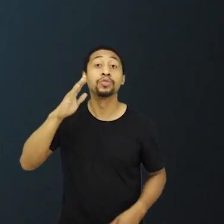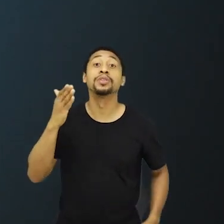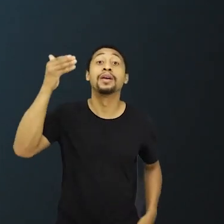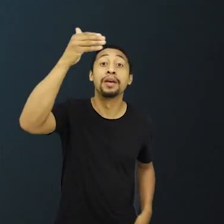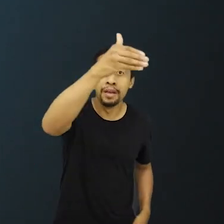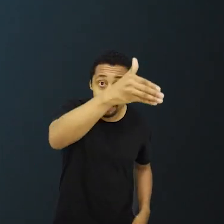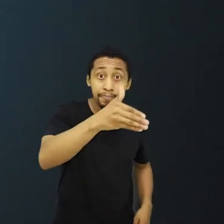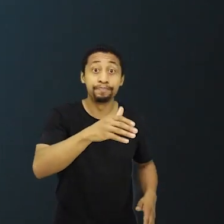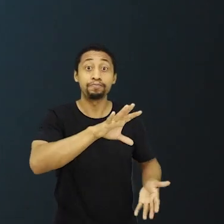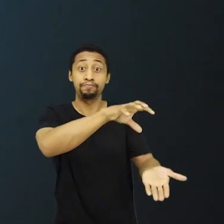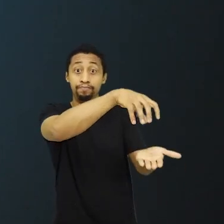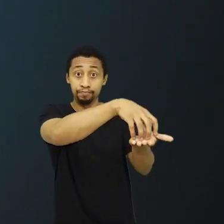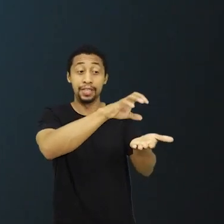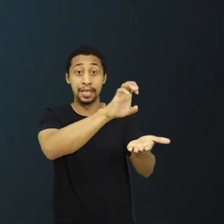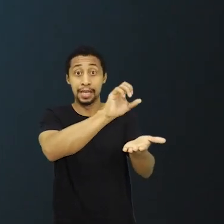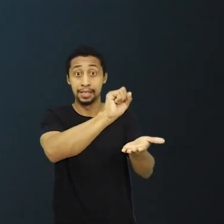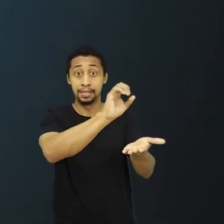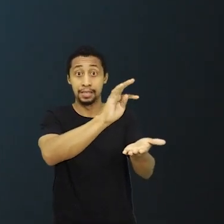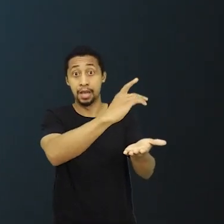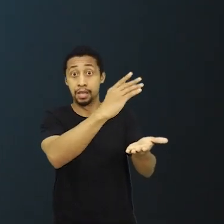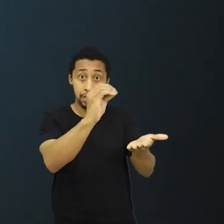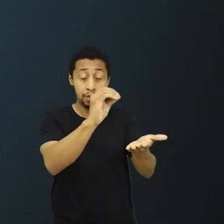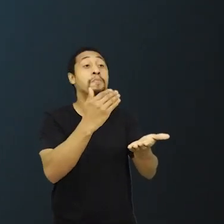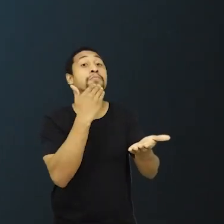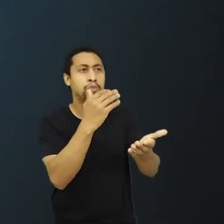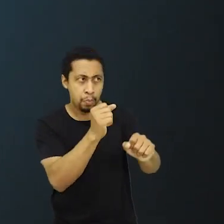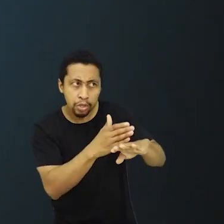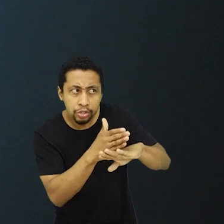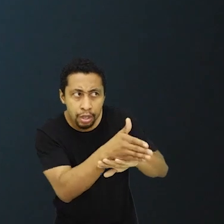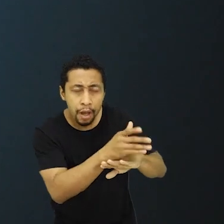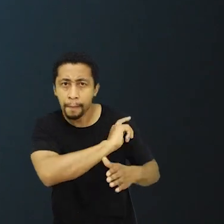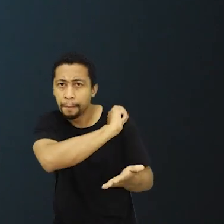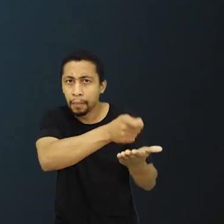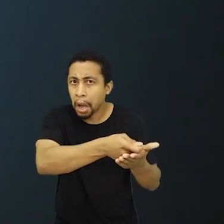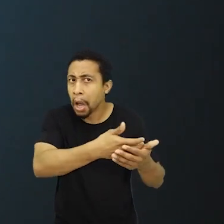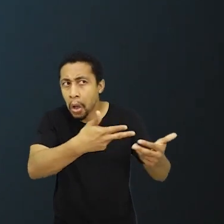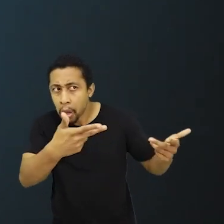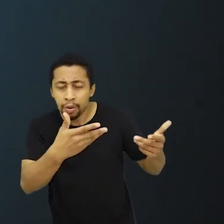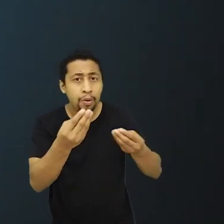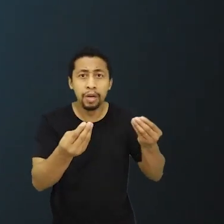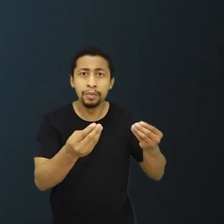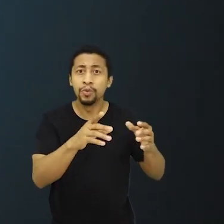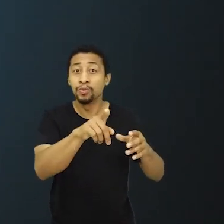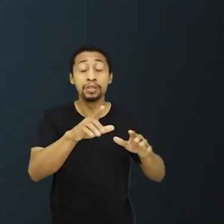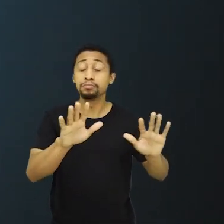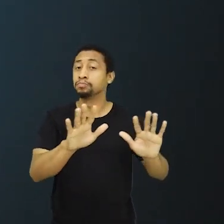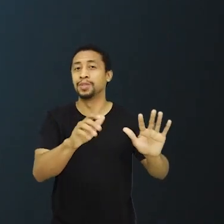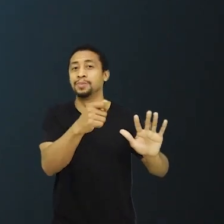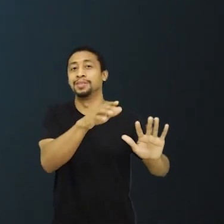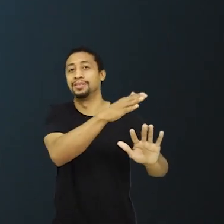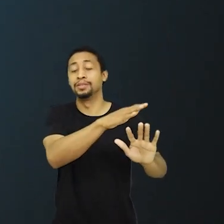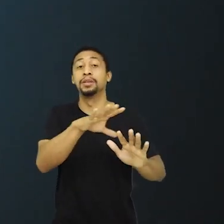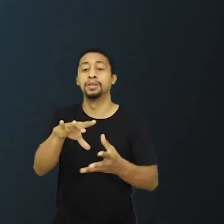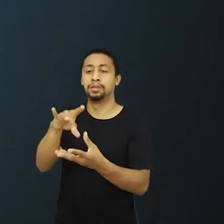Estadão, pedir acesso, conseguir fazer essa pesquisa, toda essa pesquisa já está feita, né? Então a gente já mapeou tudo que ele escreveu, a gente